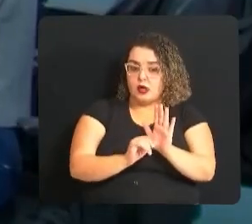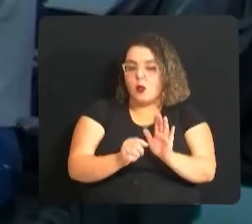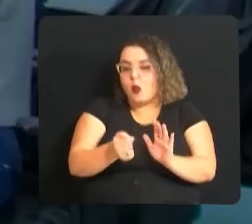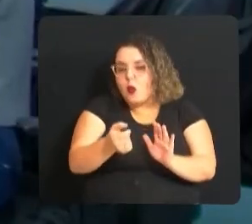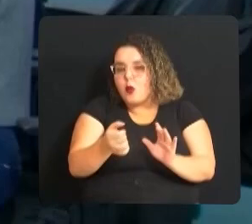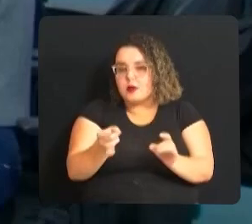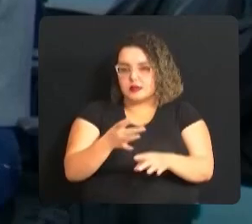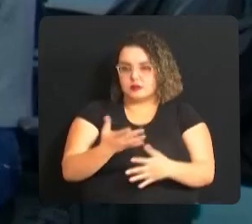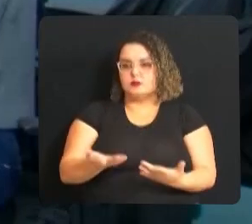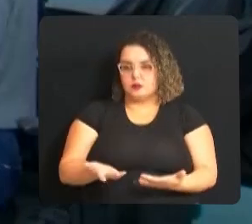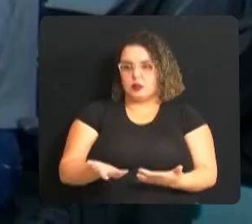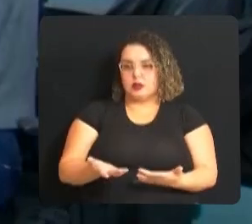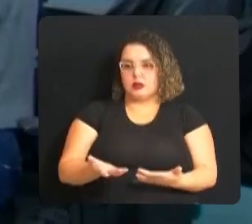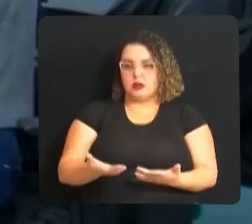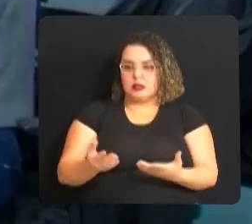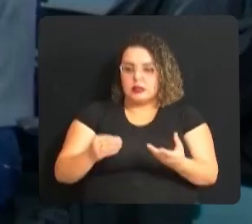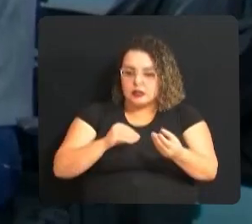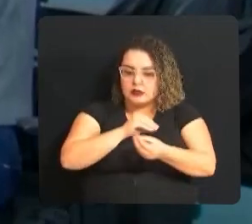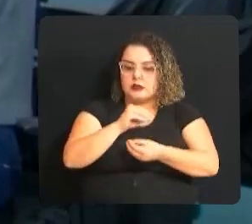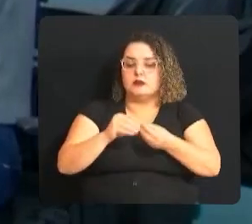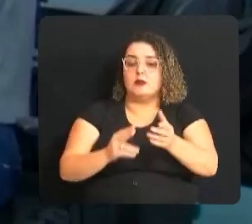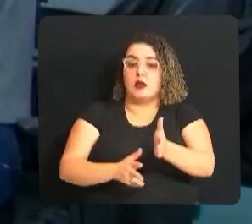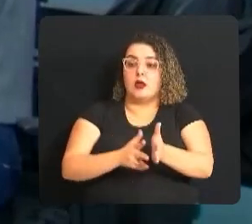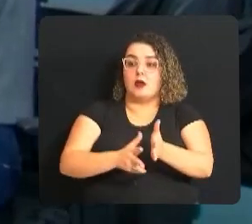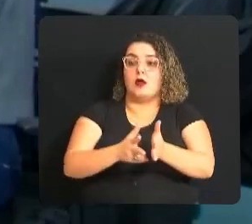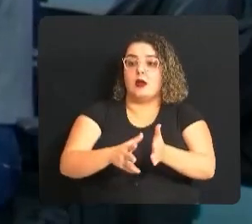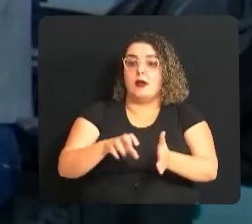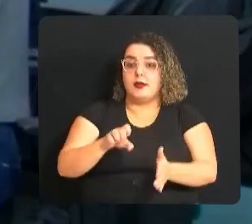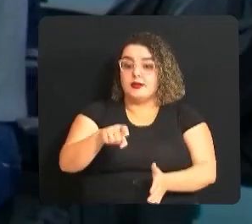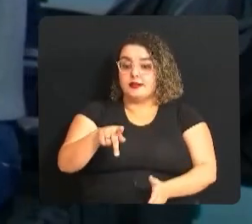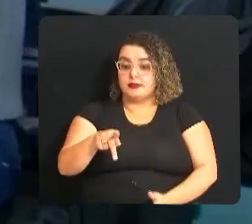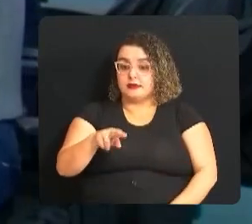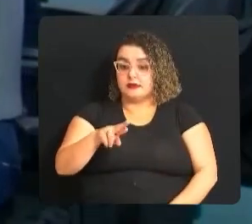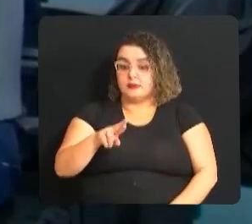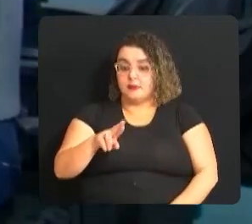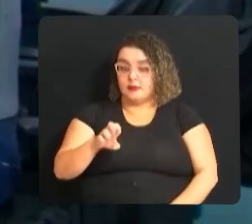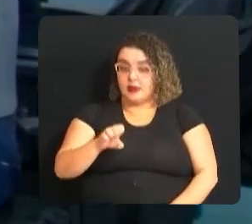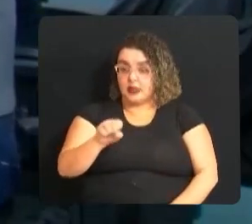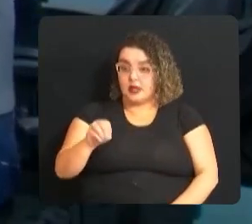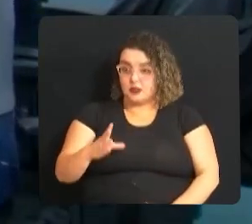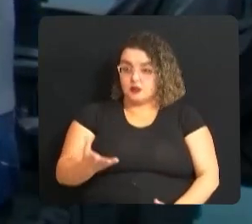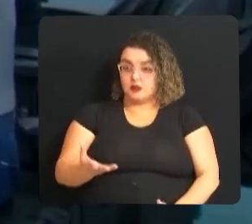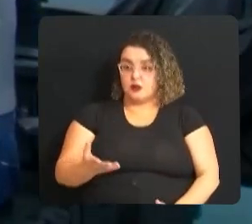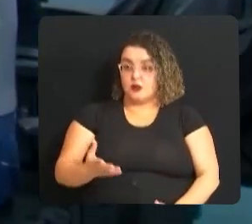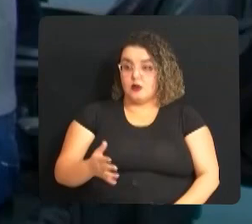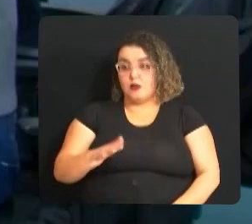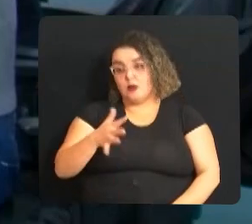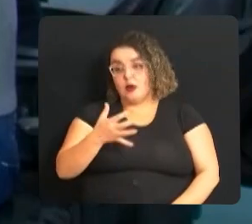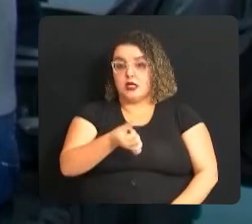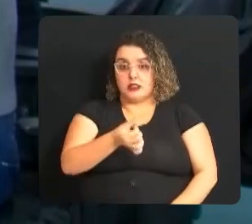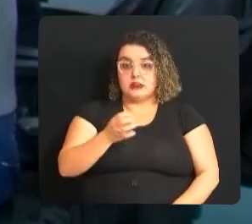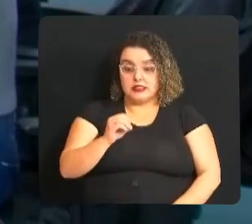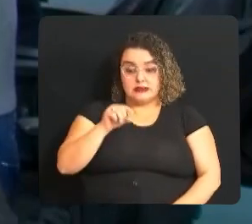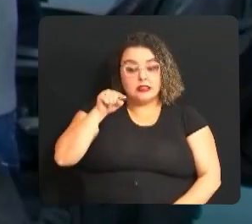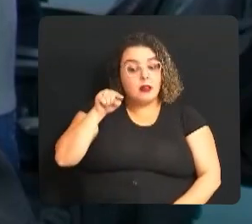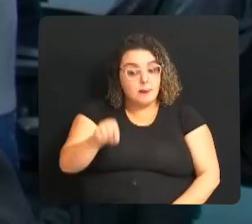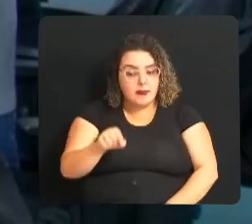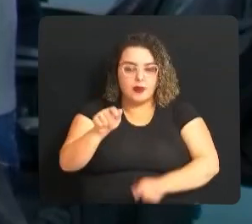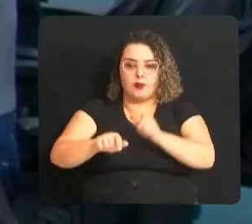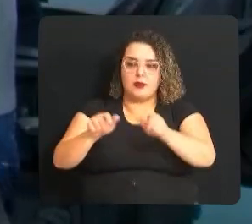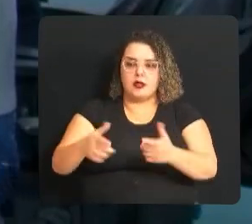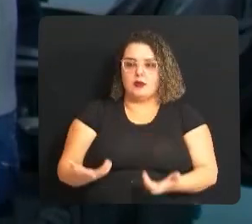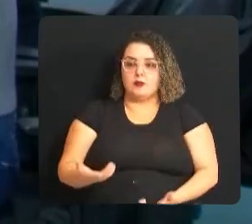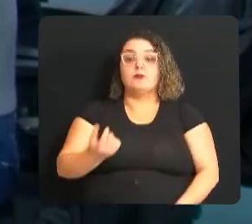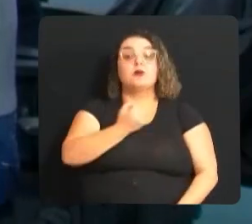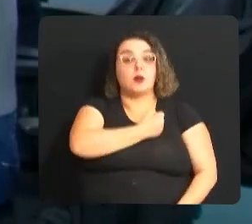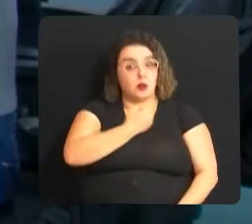sair, que envolve esse trem expresso, que poderia transportar hoje em média 60 mil